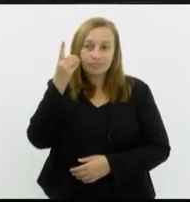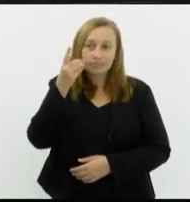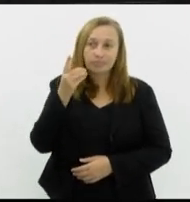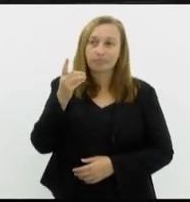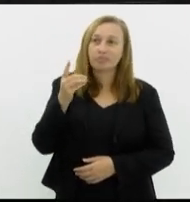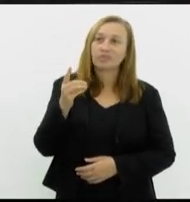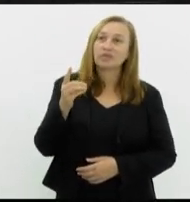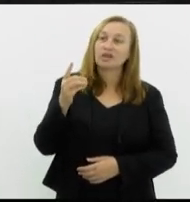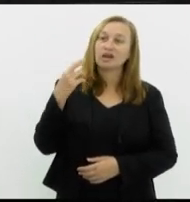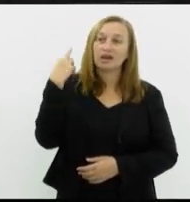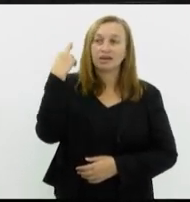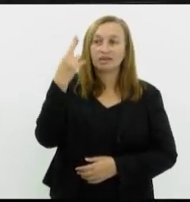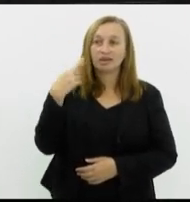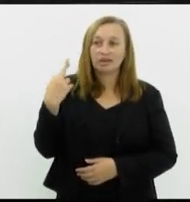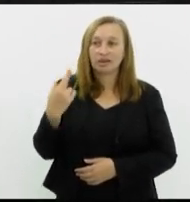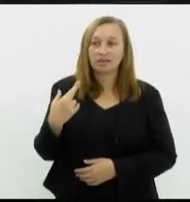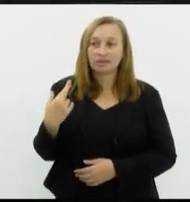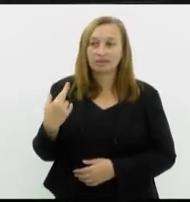Renata Souza,